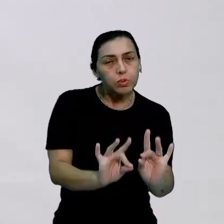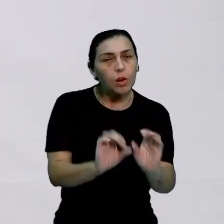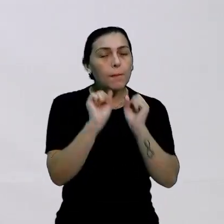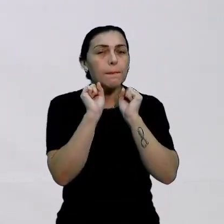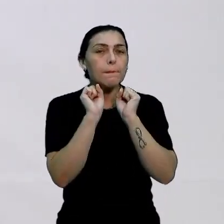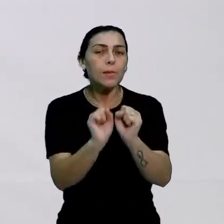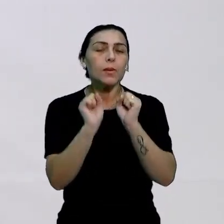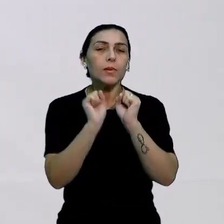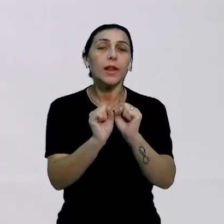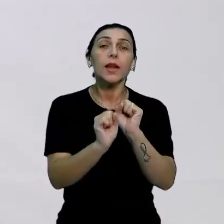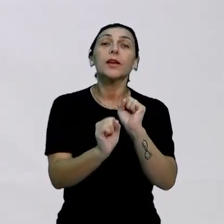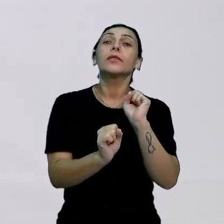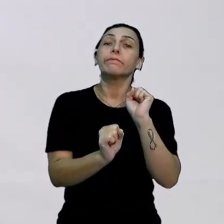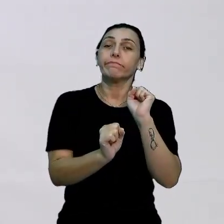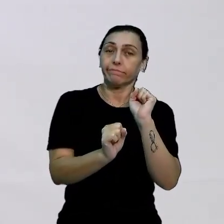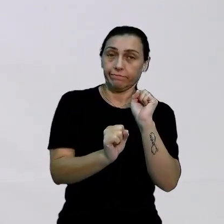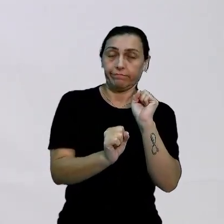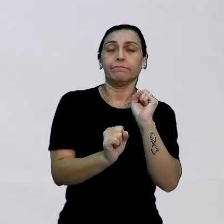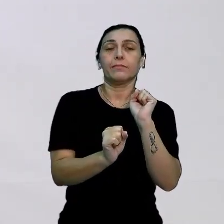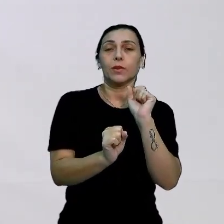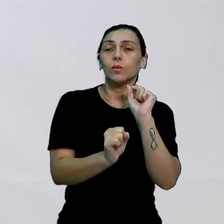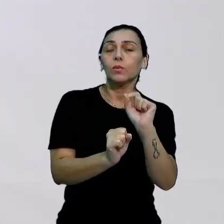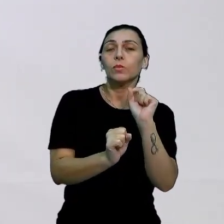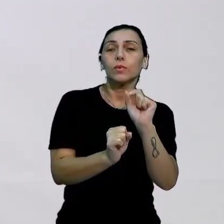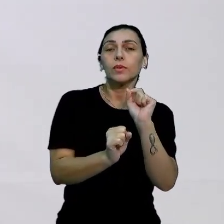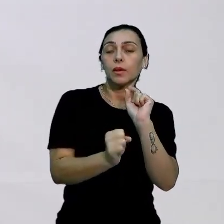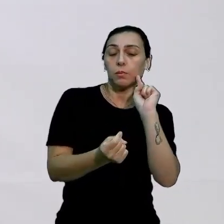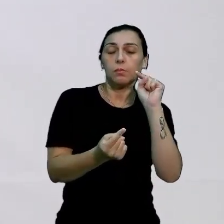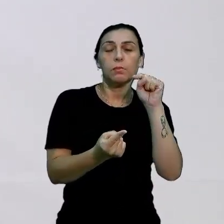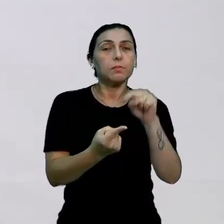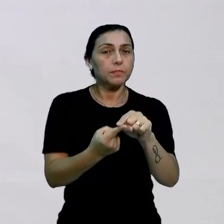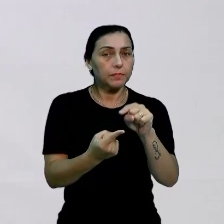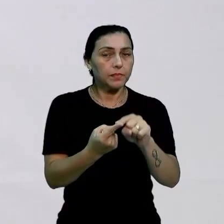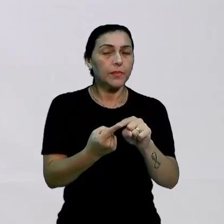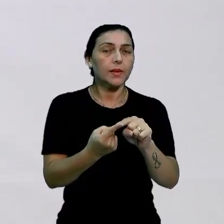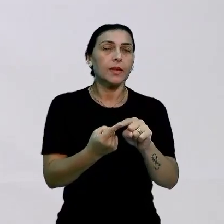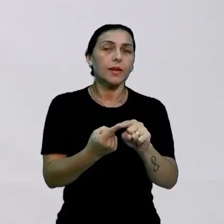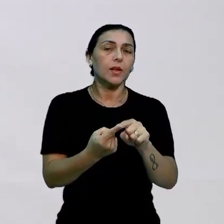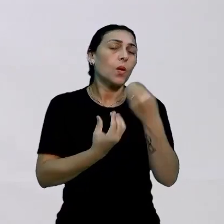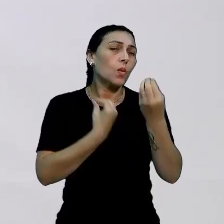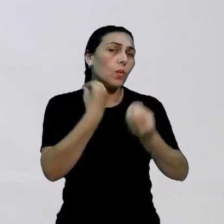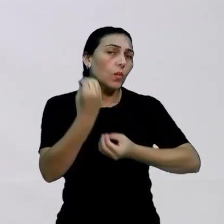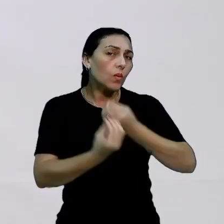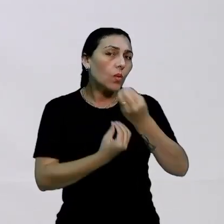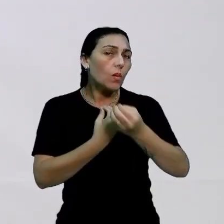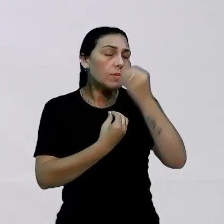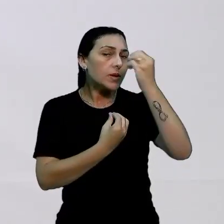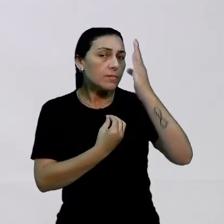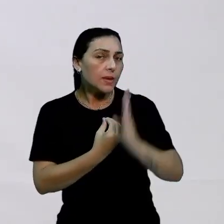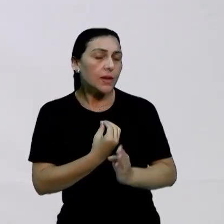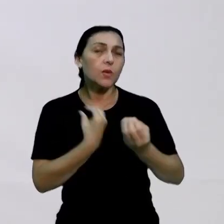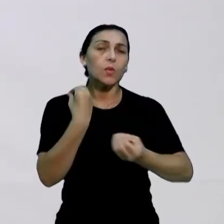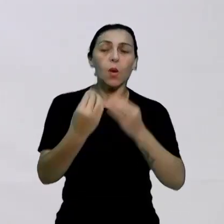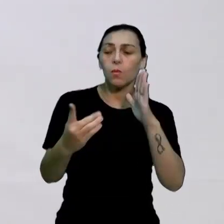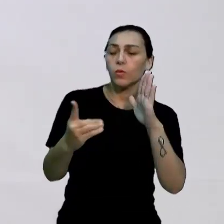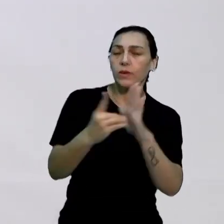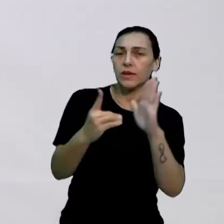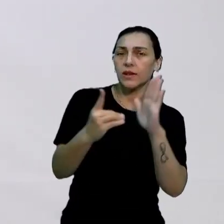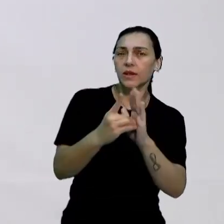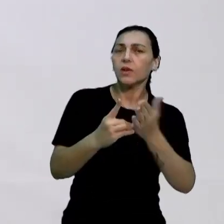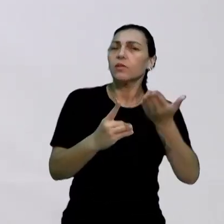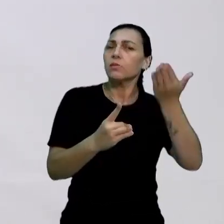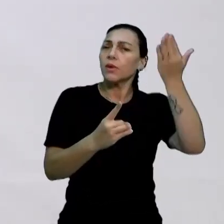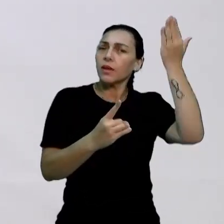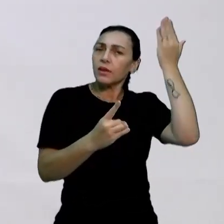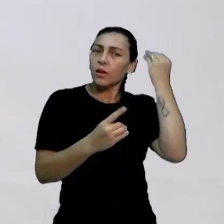dizer que de forma idealizada, talvez, de como é esse Brasil, de como são os índios, de como é